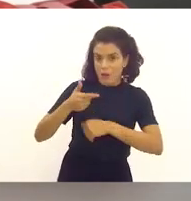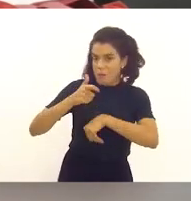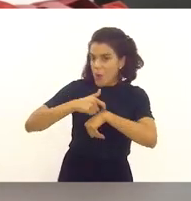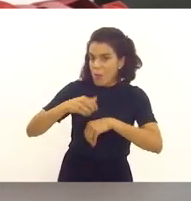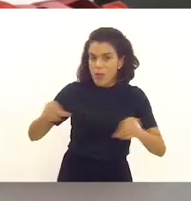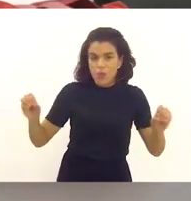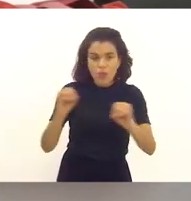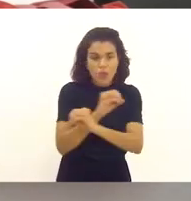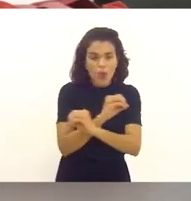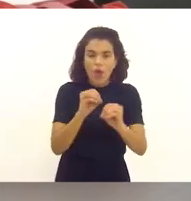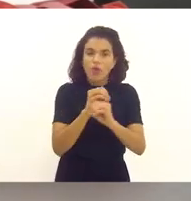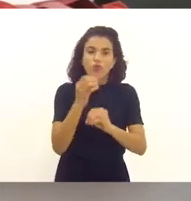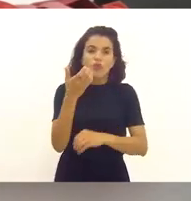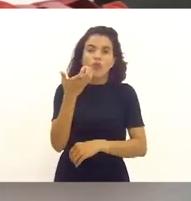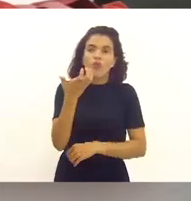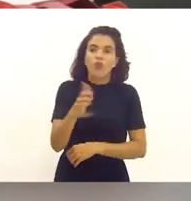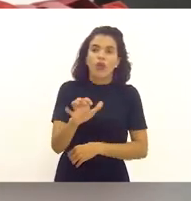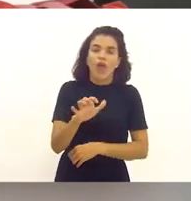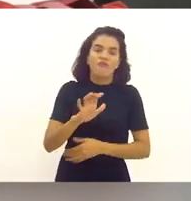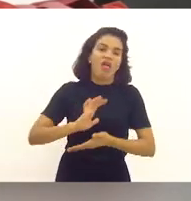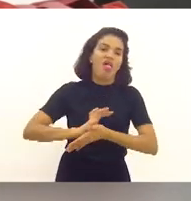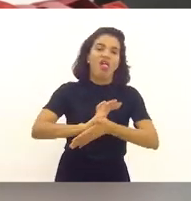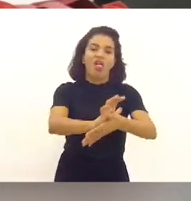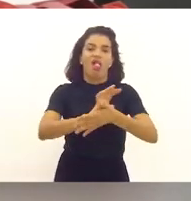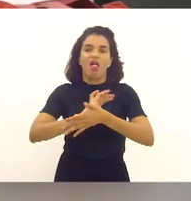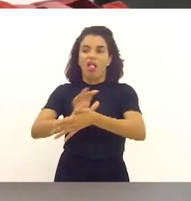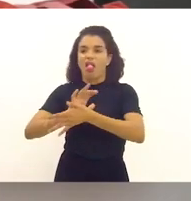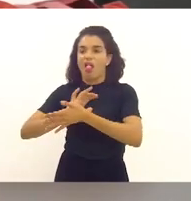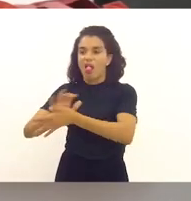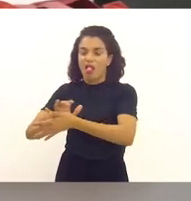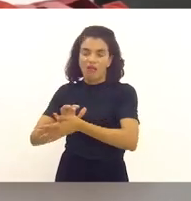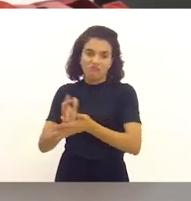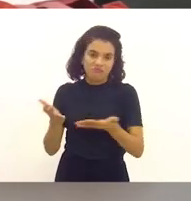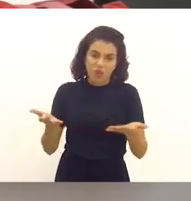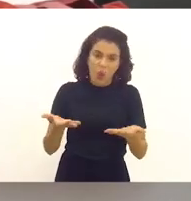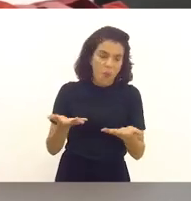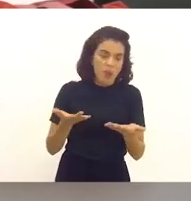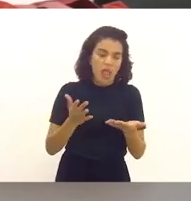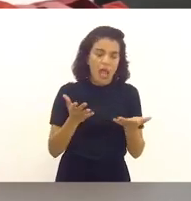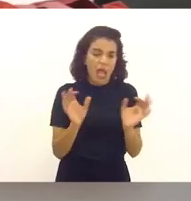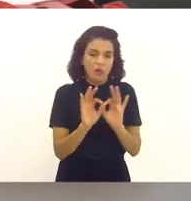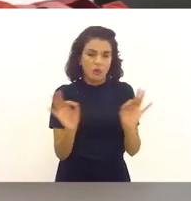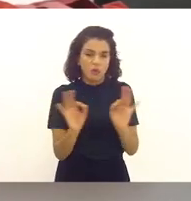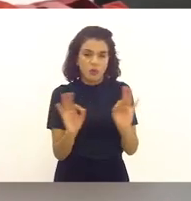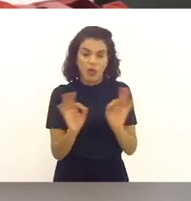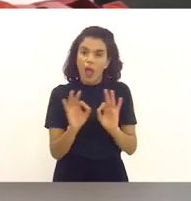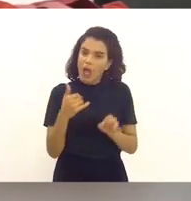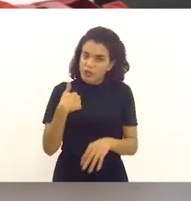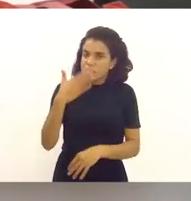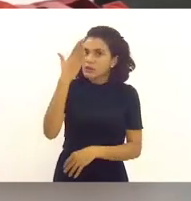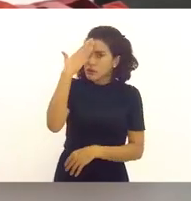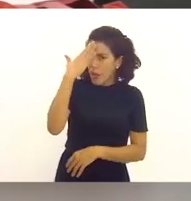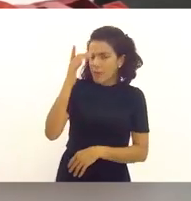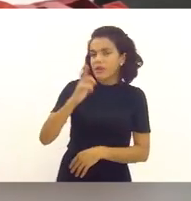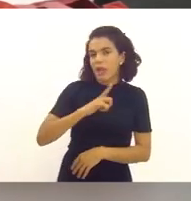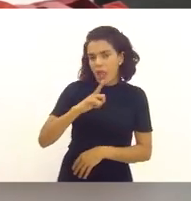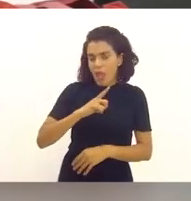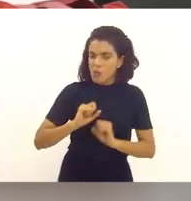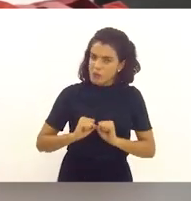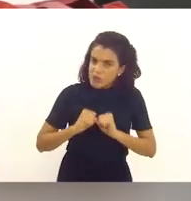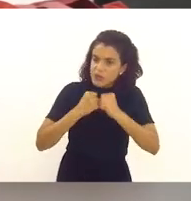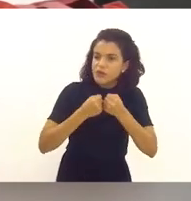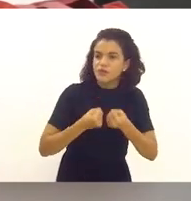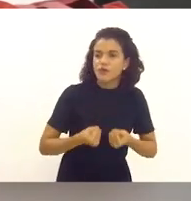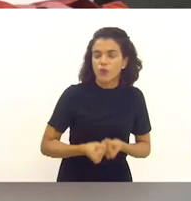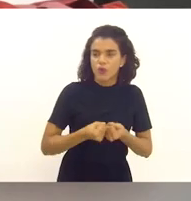nenhum a gente quer fazer que é ridicularizar é humilhar a gente reconhece que tem todo um esforço